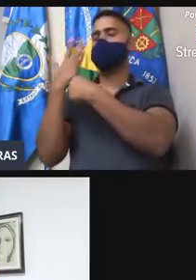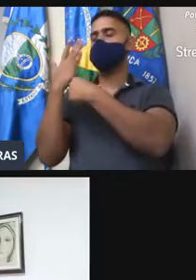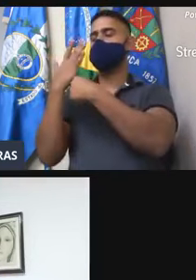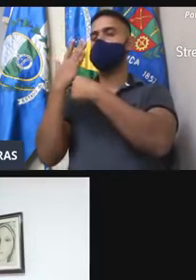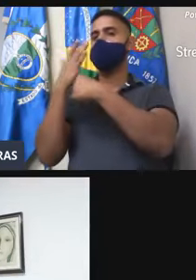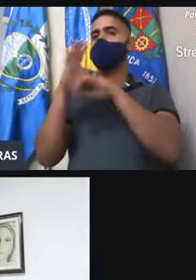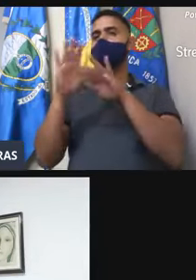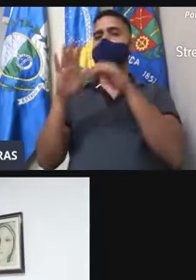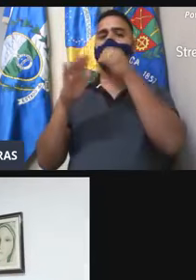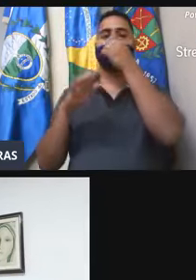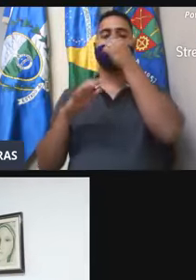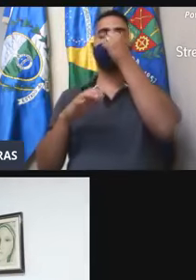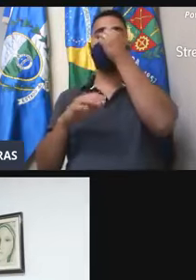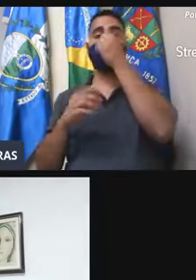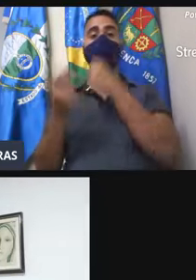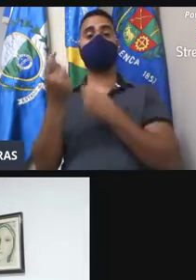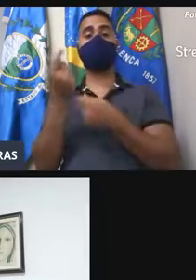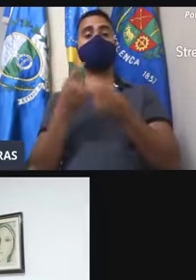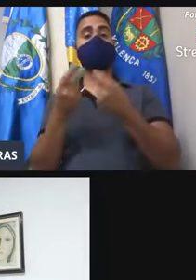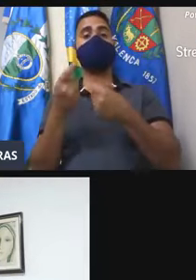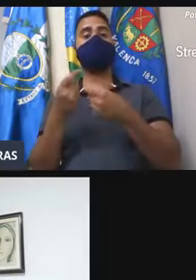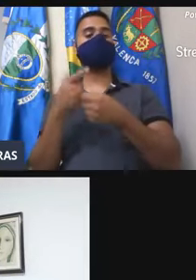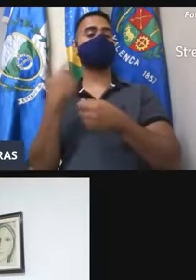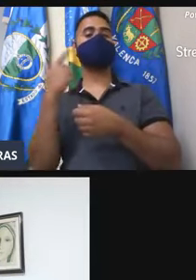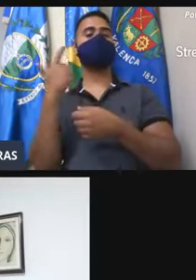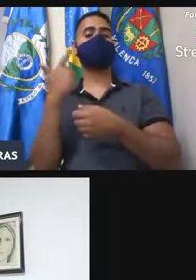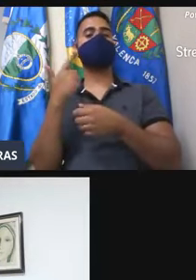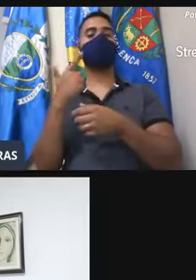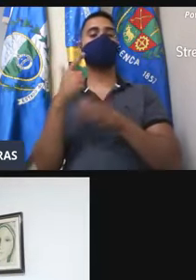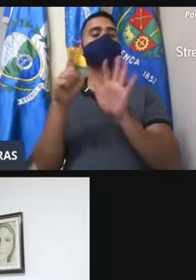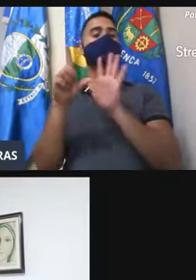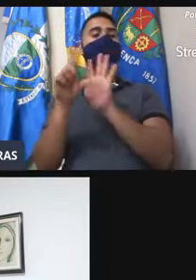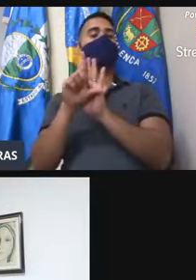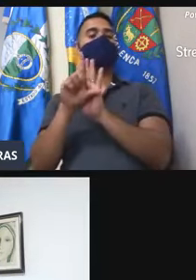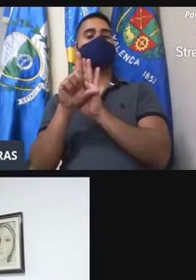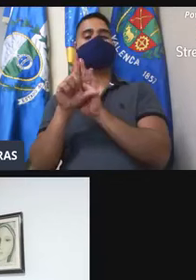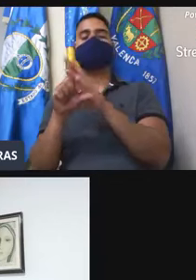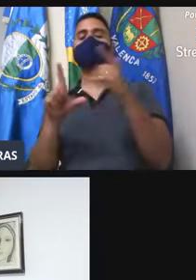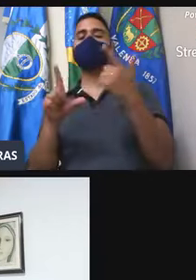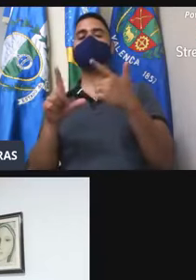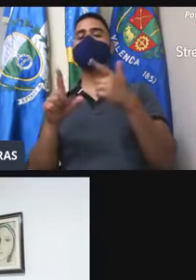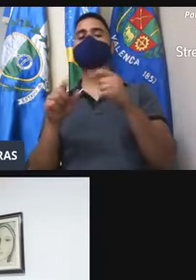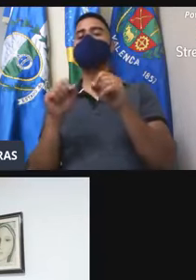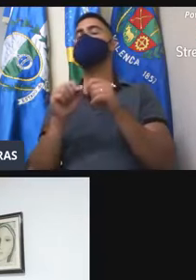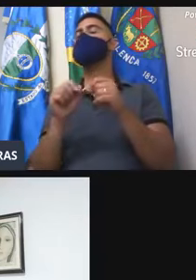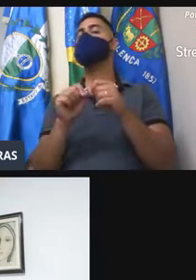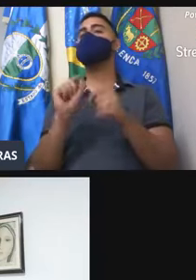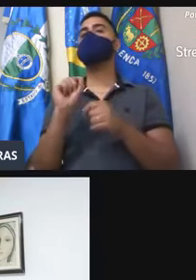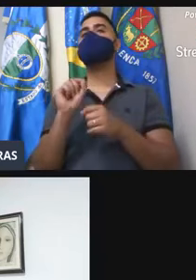mas financeiramente nós não temos legalidade para estar